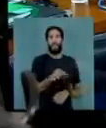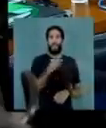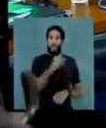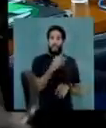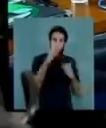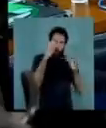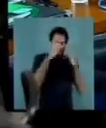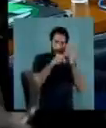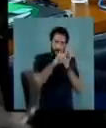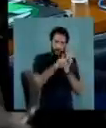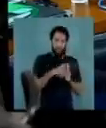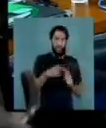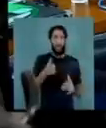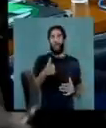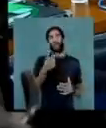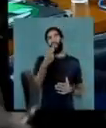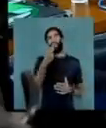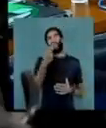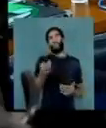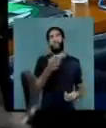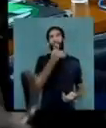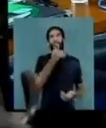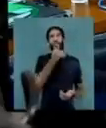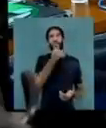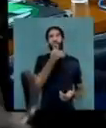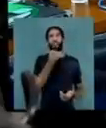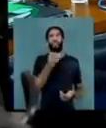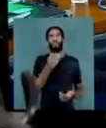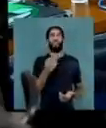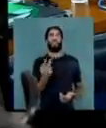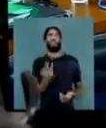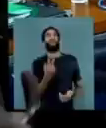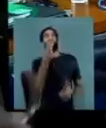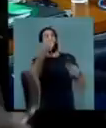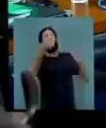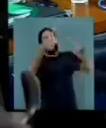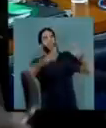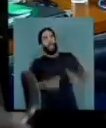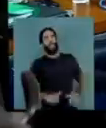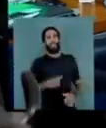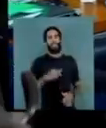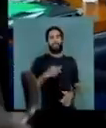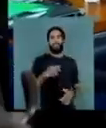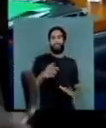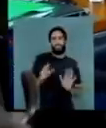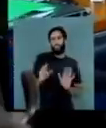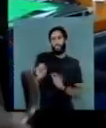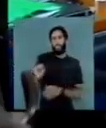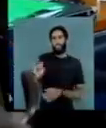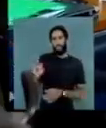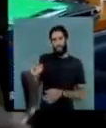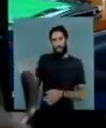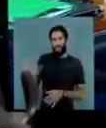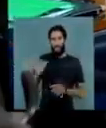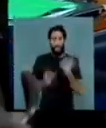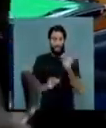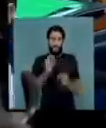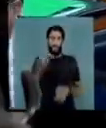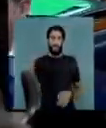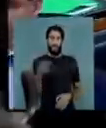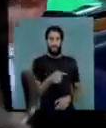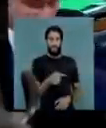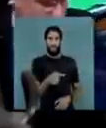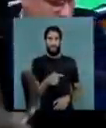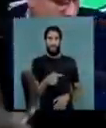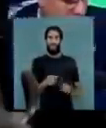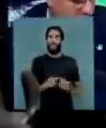não estou aqui fazendo juízo de valor se foi ou não isso quem vai fazer eu Supremo Tribunal Federal ao julgar mas me parece